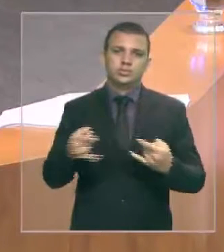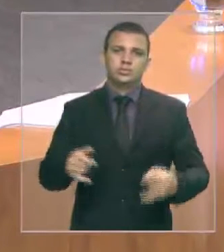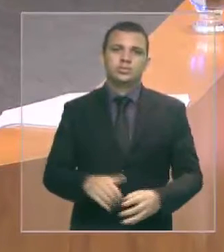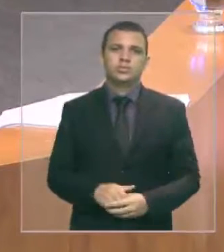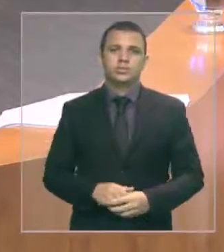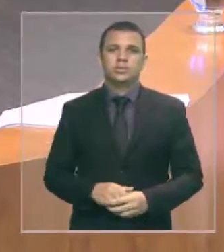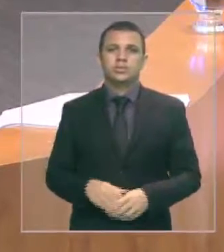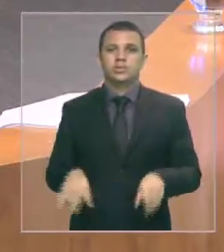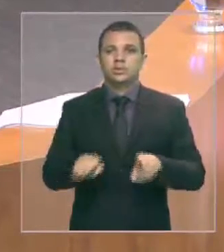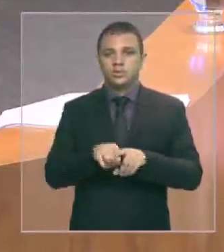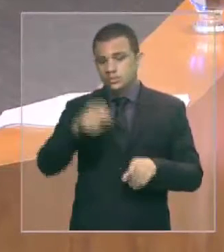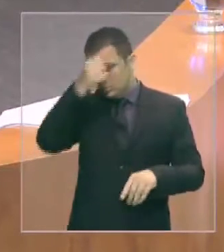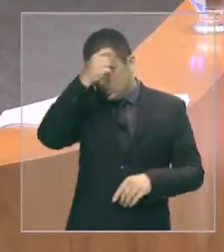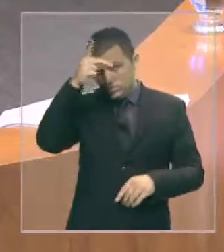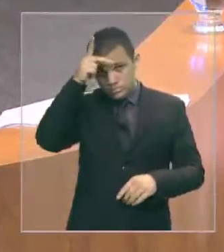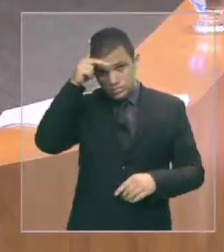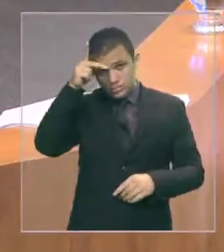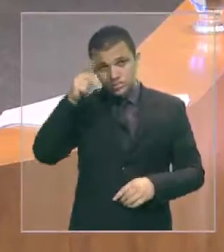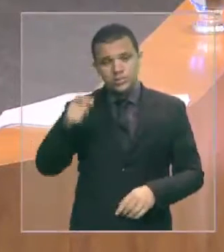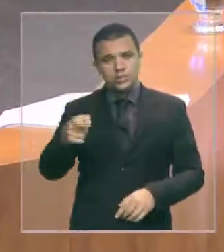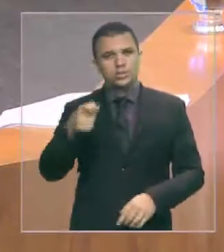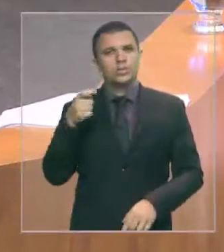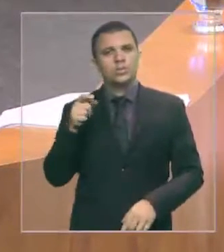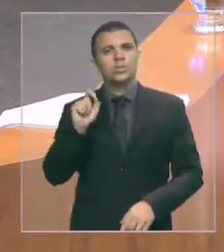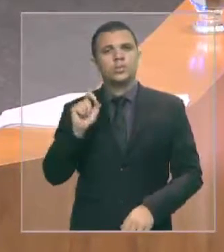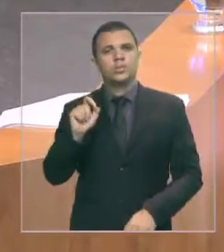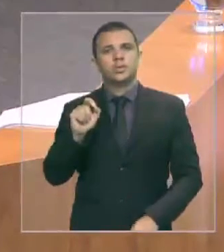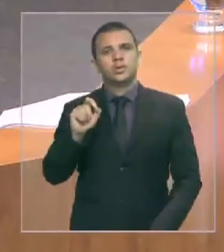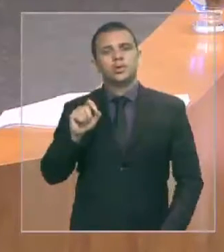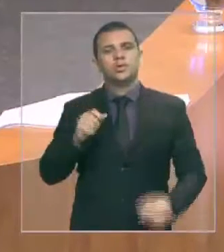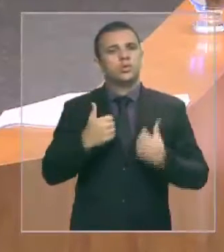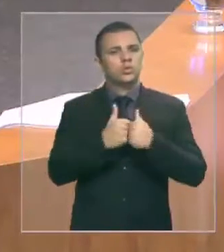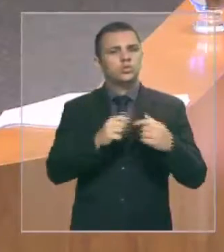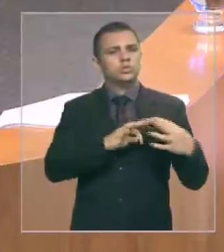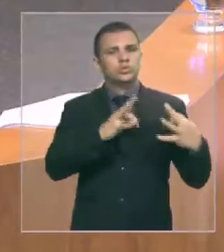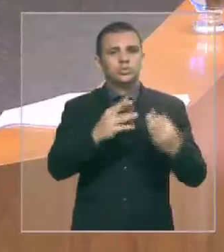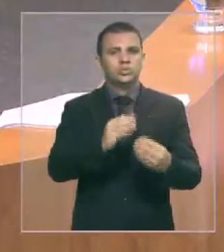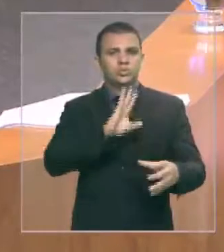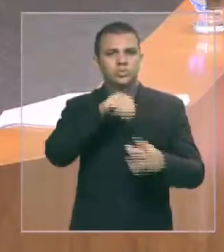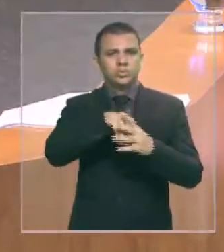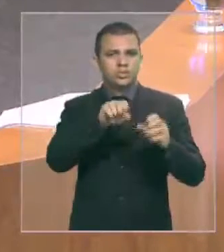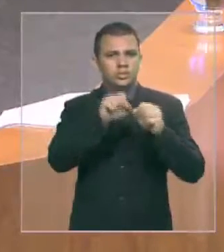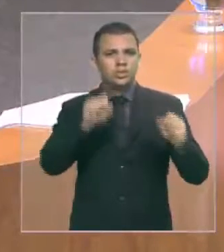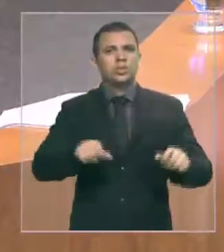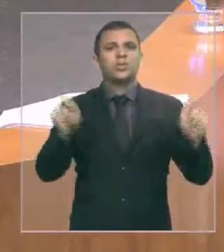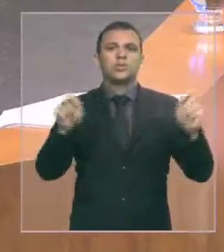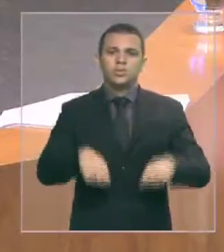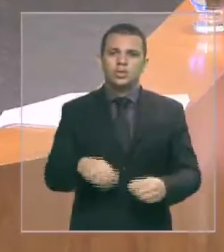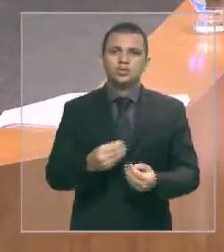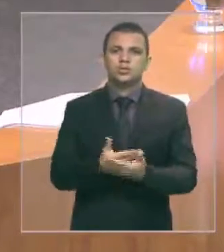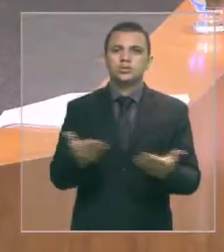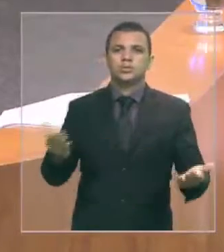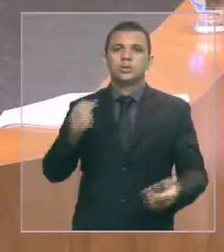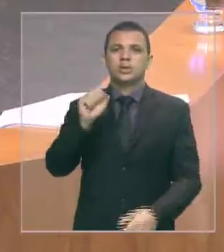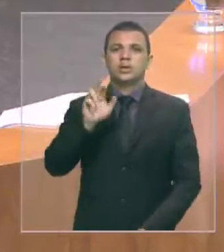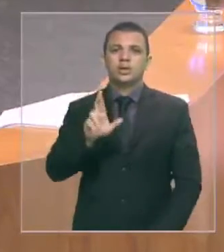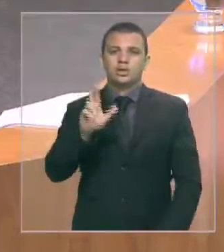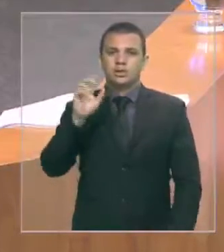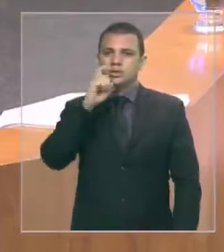Prefeitura fixou como exigência que todos os ônibus inseridos no sistema ofereçam